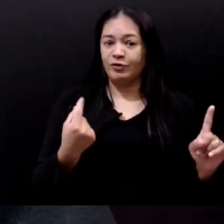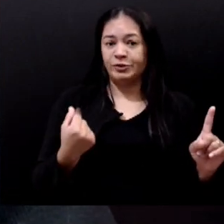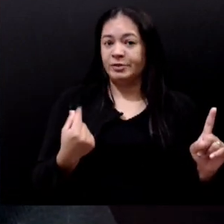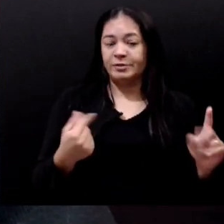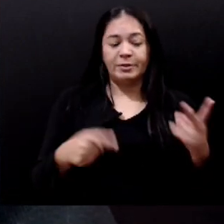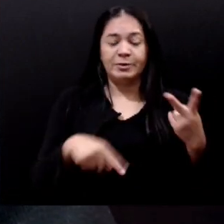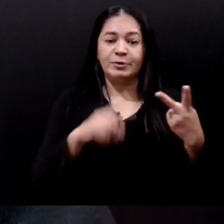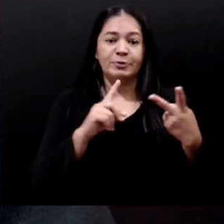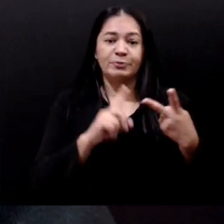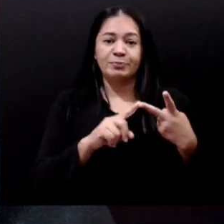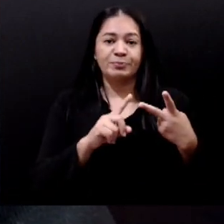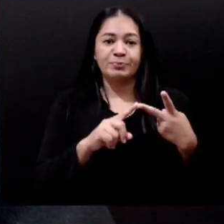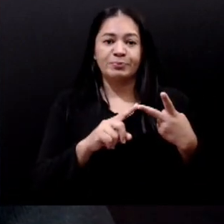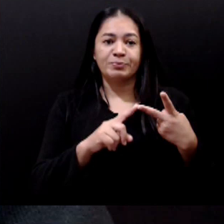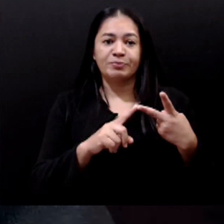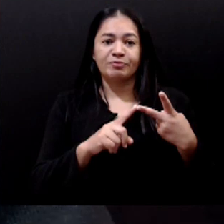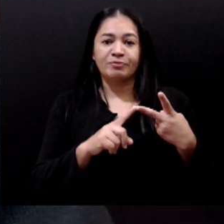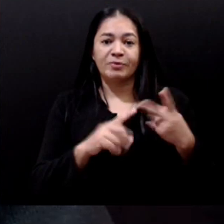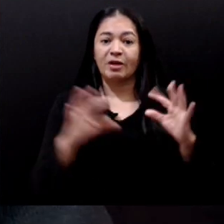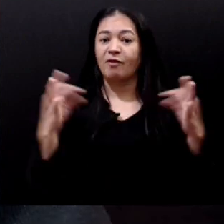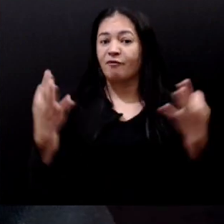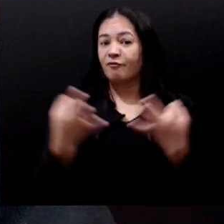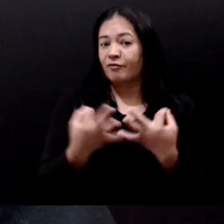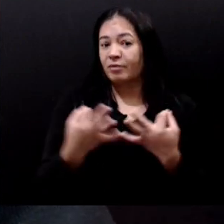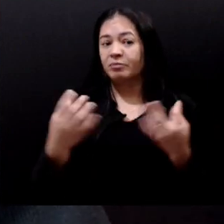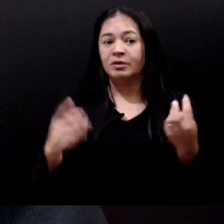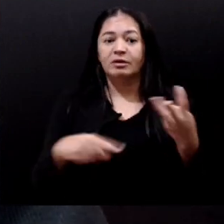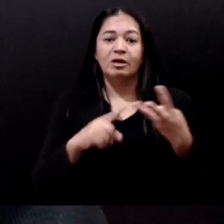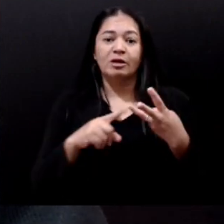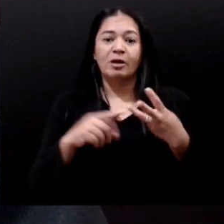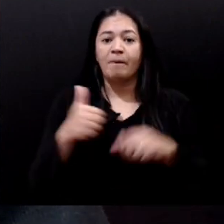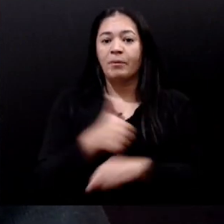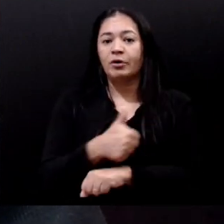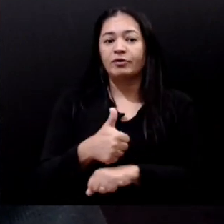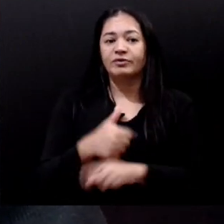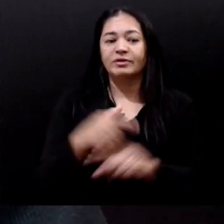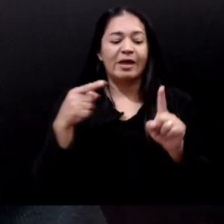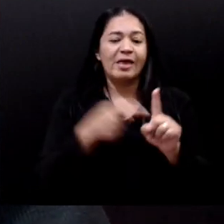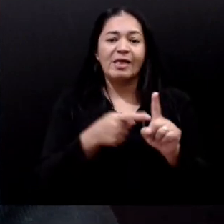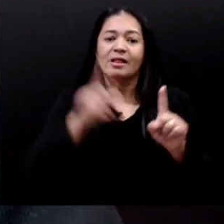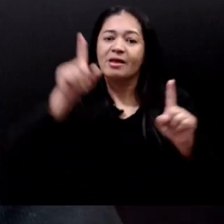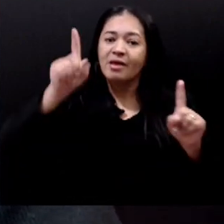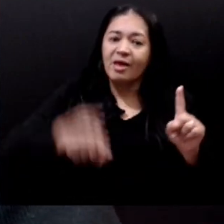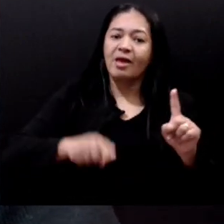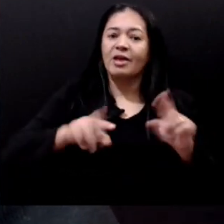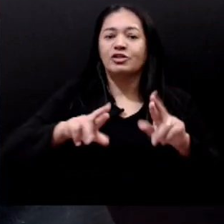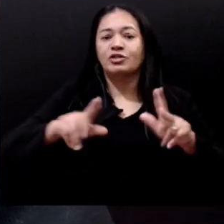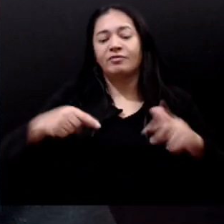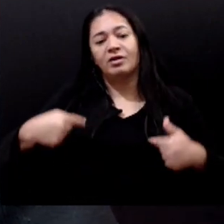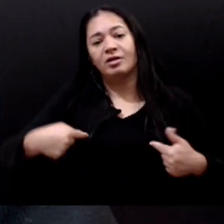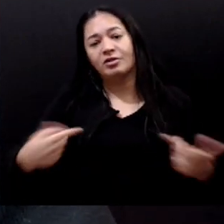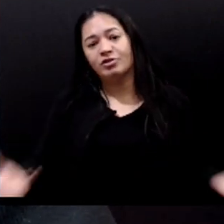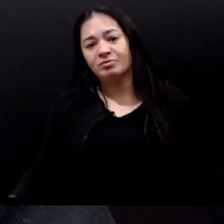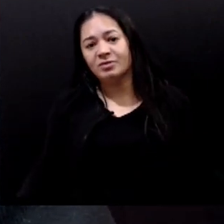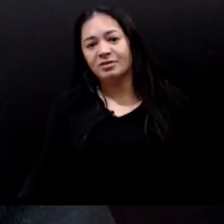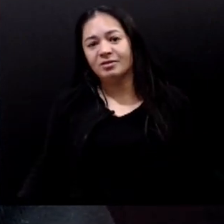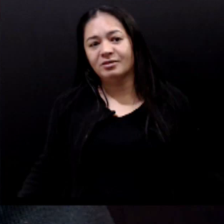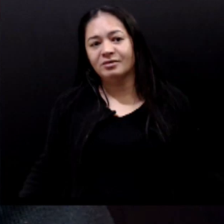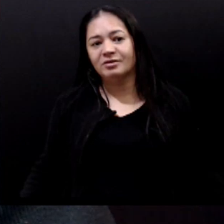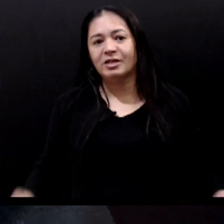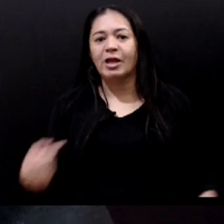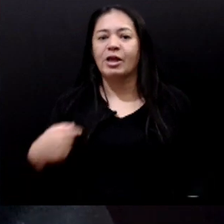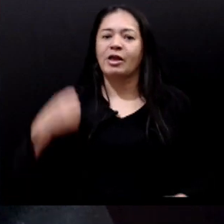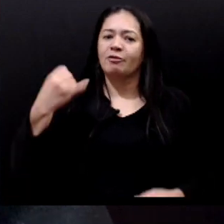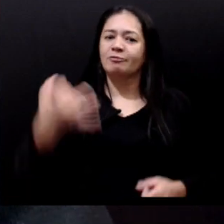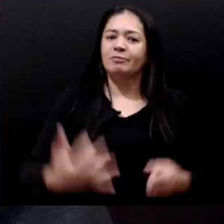de família, profissional, ele é diferente de mim, não tem como. Isso, por mais que eu fale sobre os meus irmãos, ou